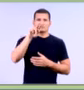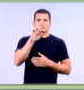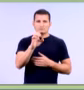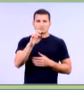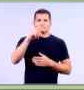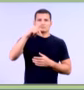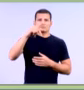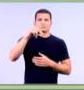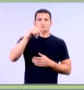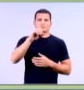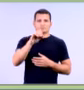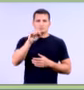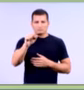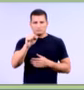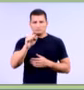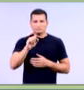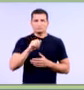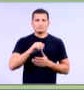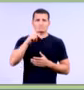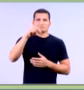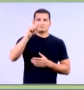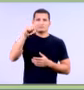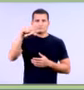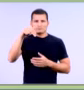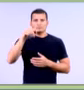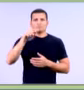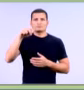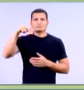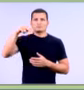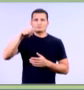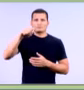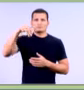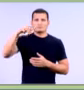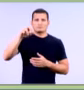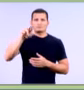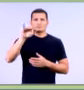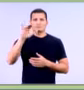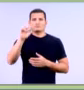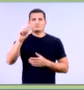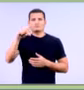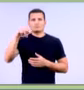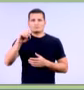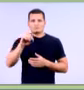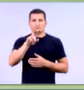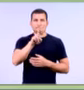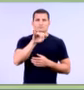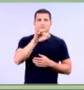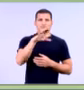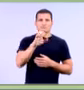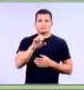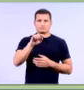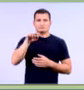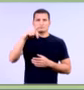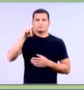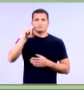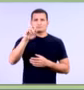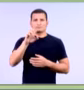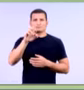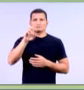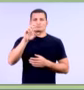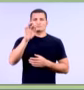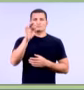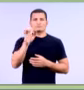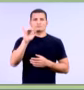com hífen. Pan-americano, ex-aluno, vice-prefeito, pré-natal,